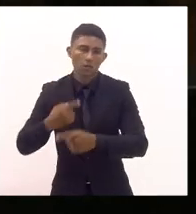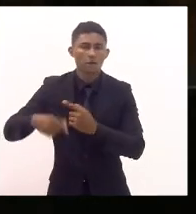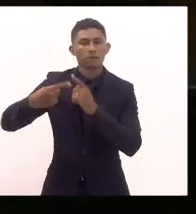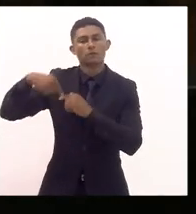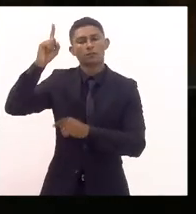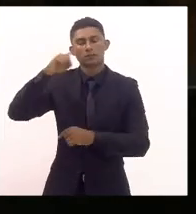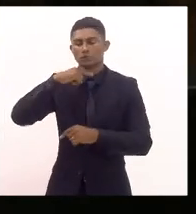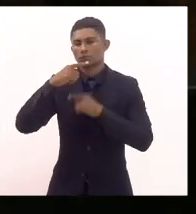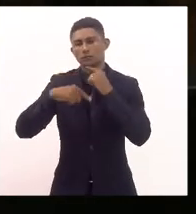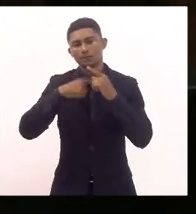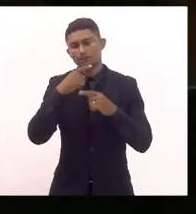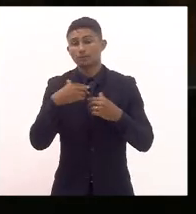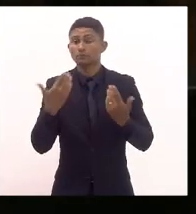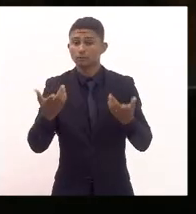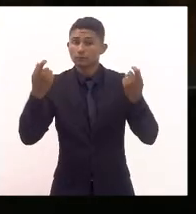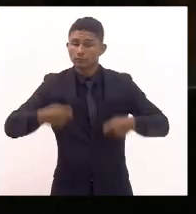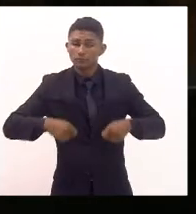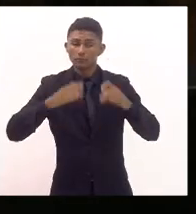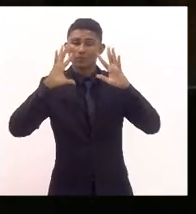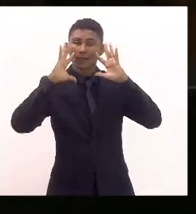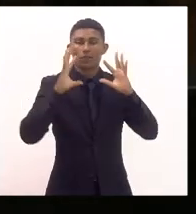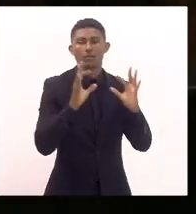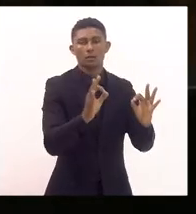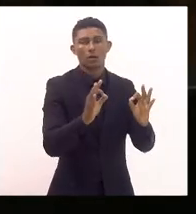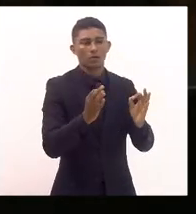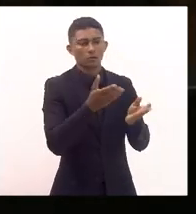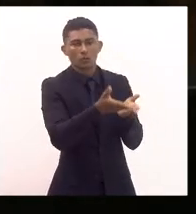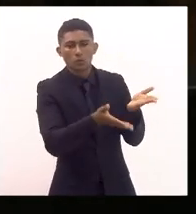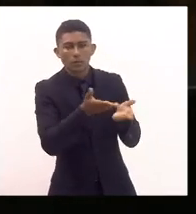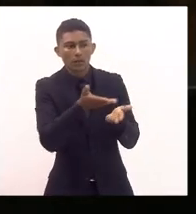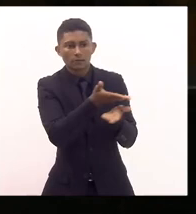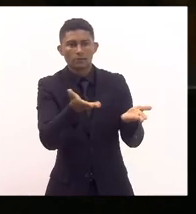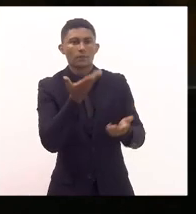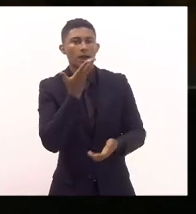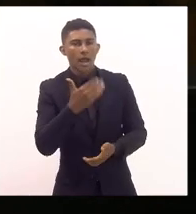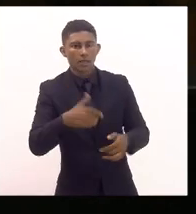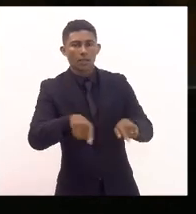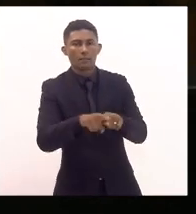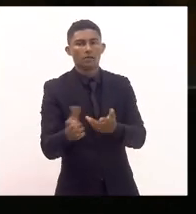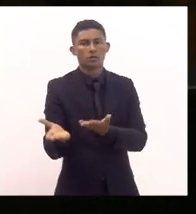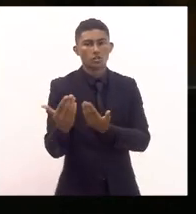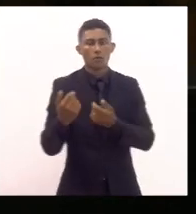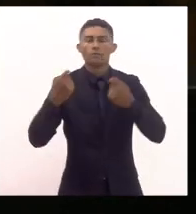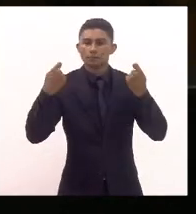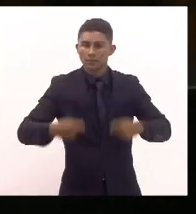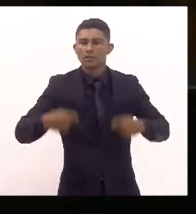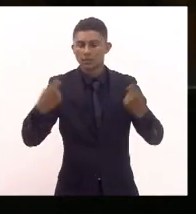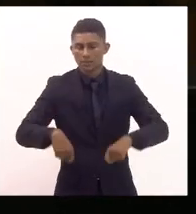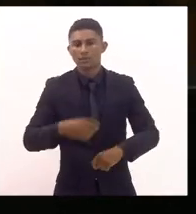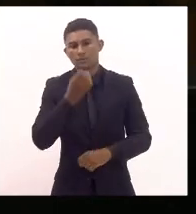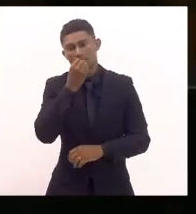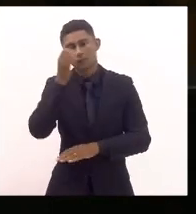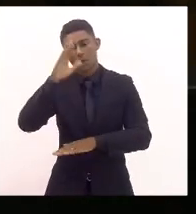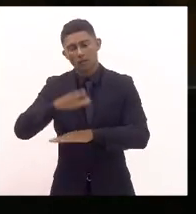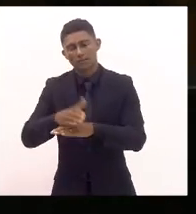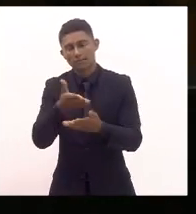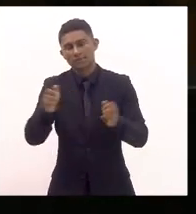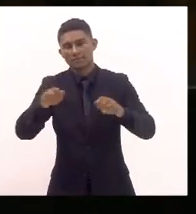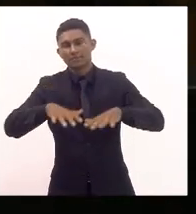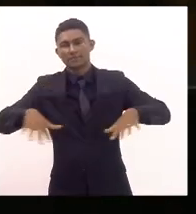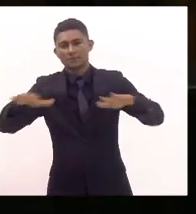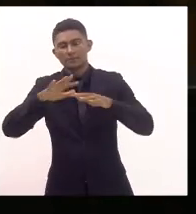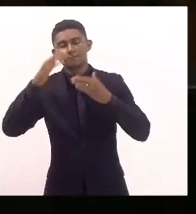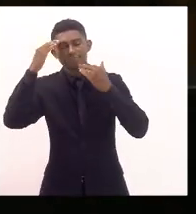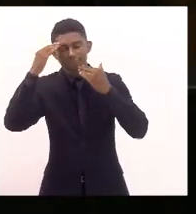então a atenção e o cuidado com as nossas crianças e jovens é fundamental uma boa tarde a todos e